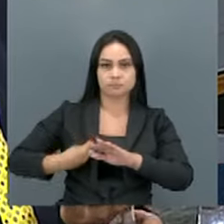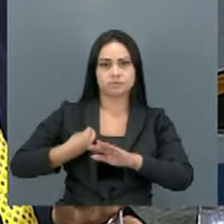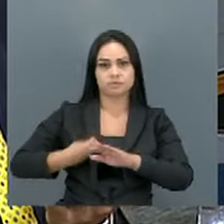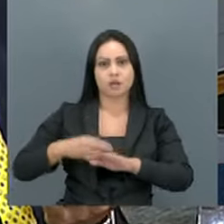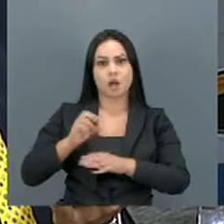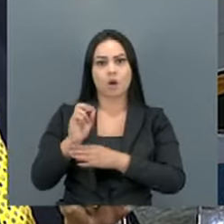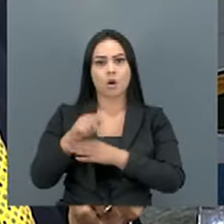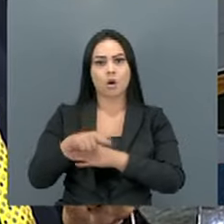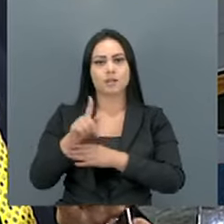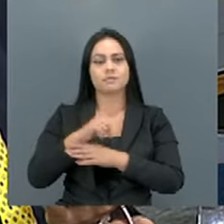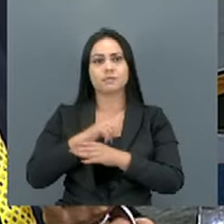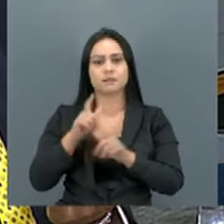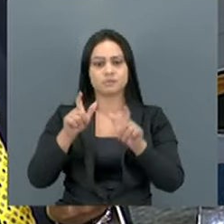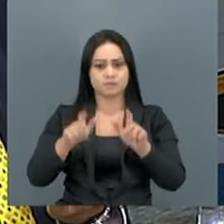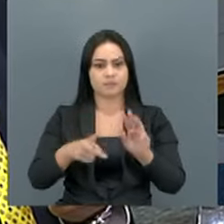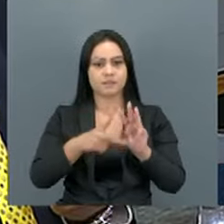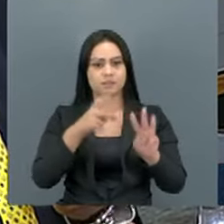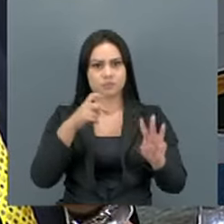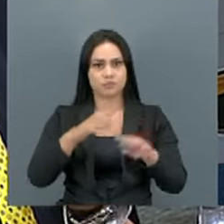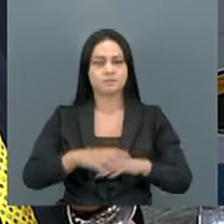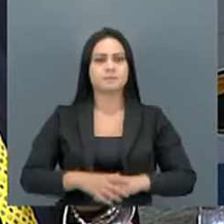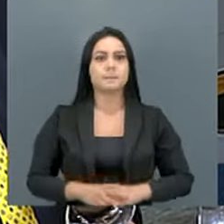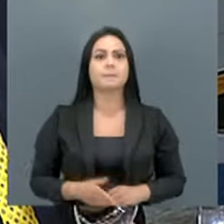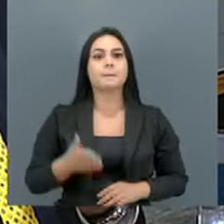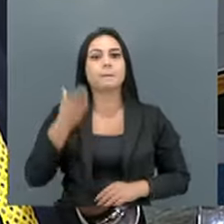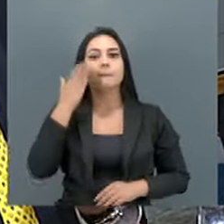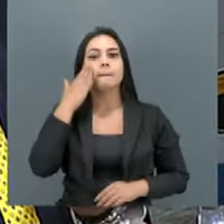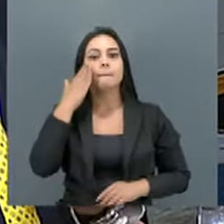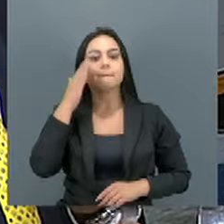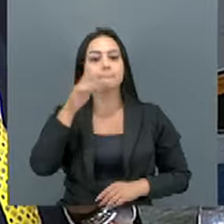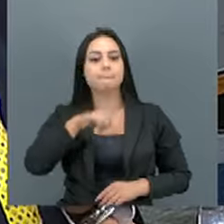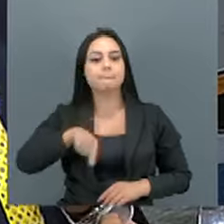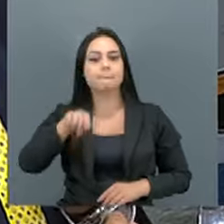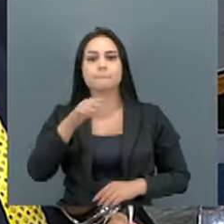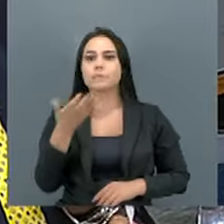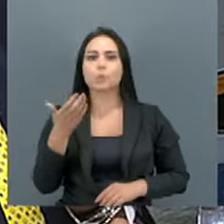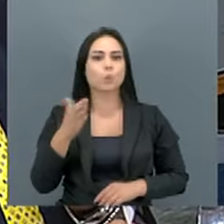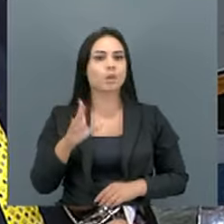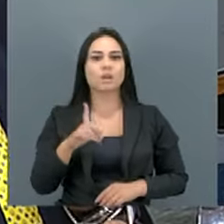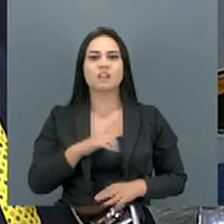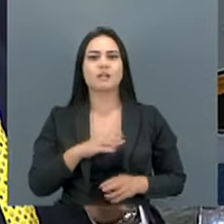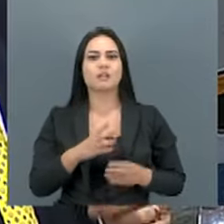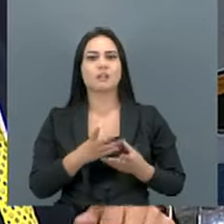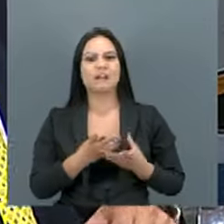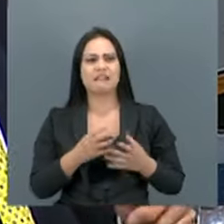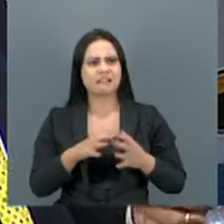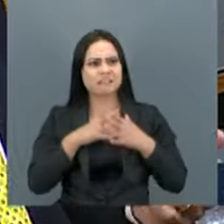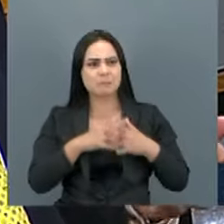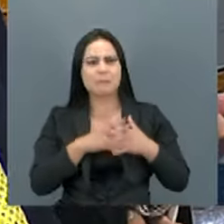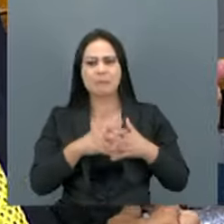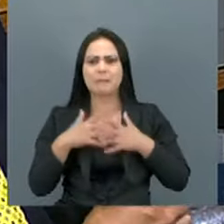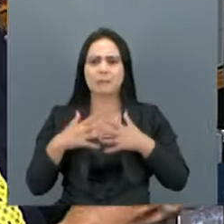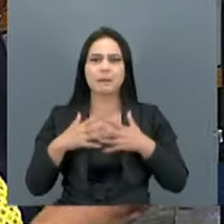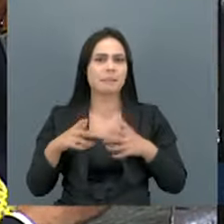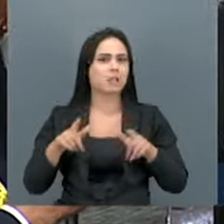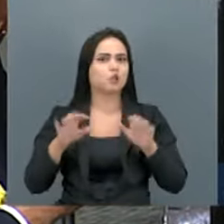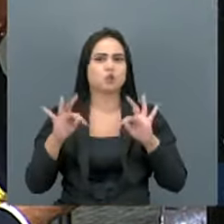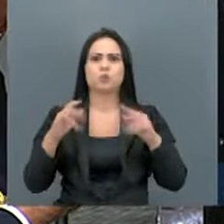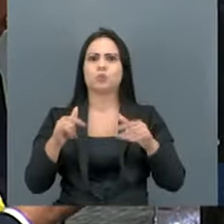as reservas indígenas, e sabemos que vocês não querem devastar toda a